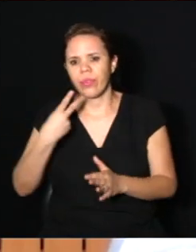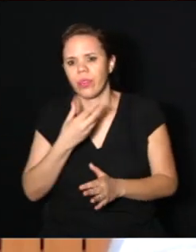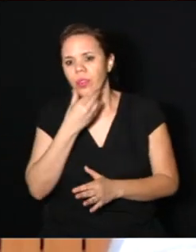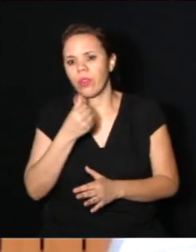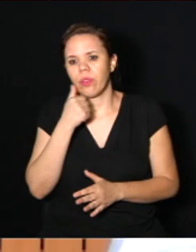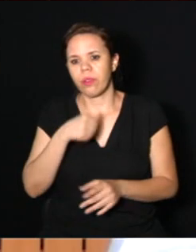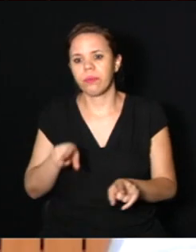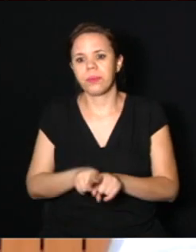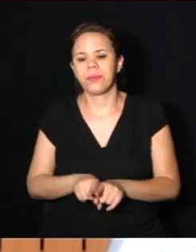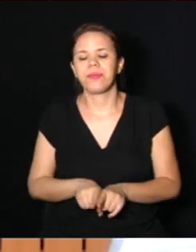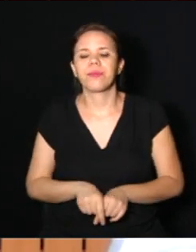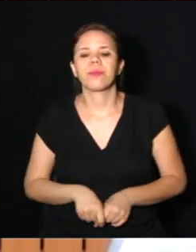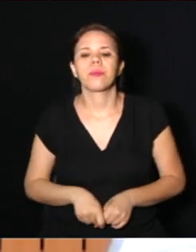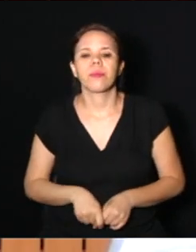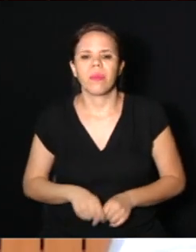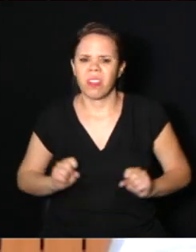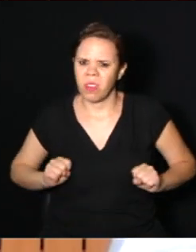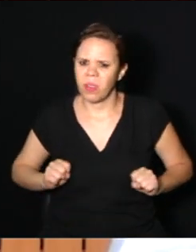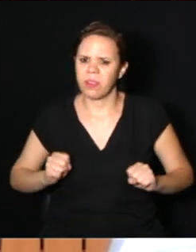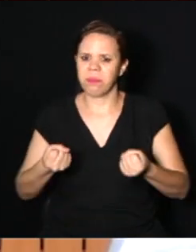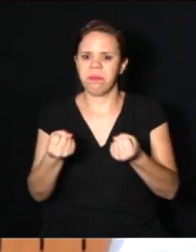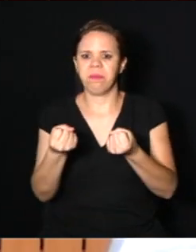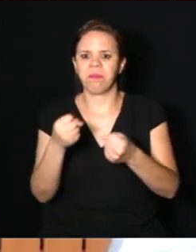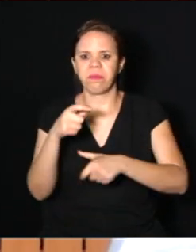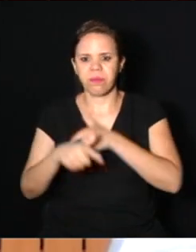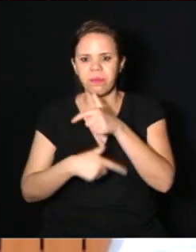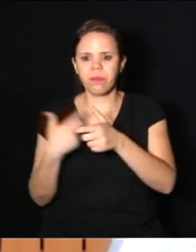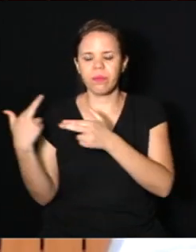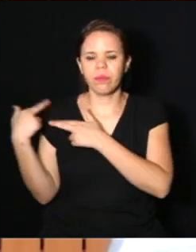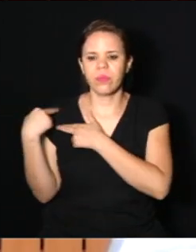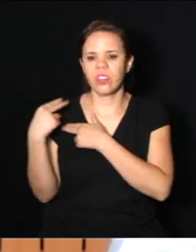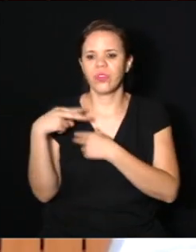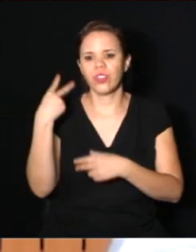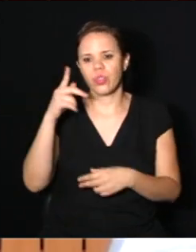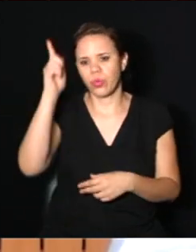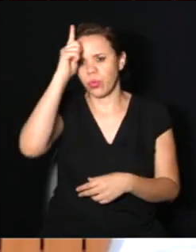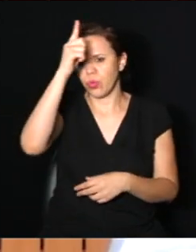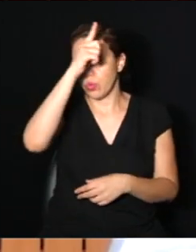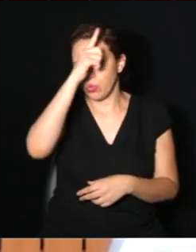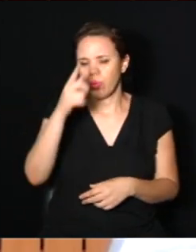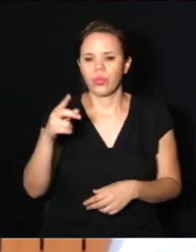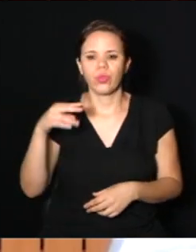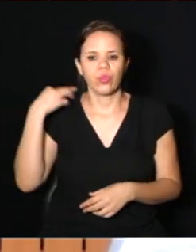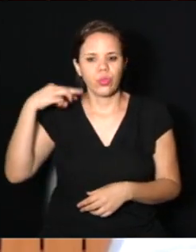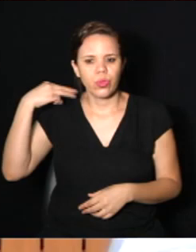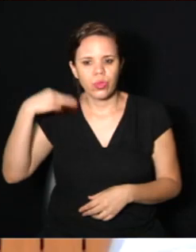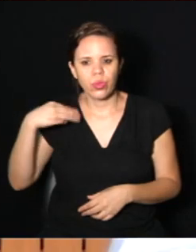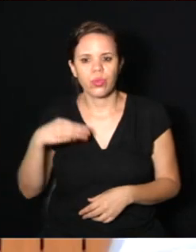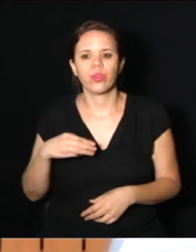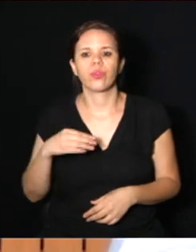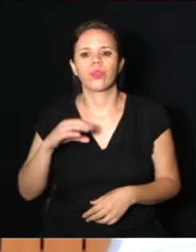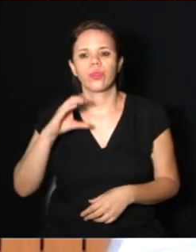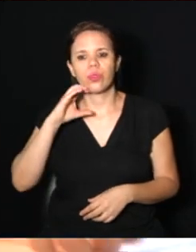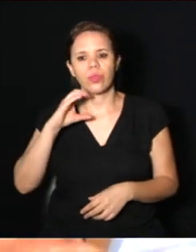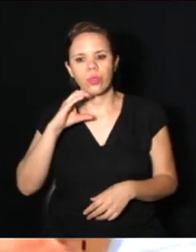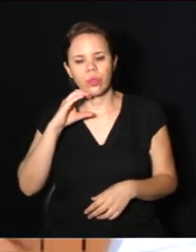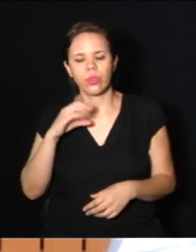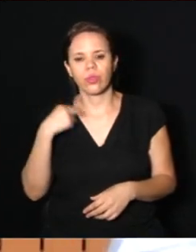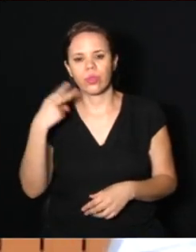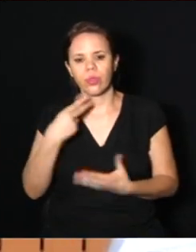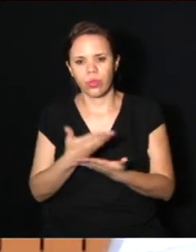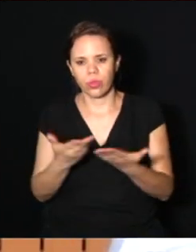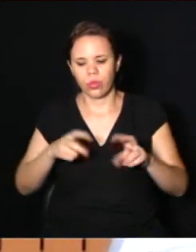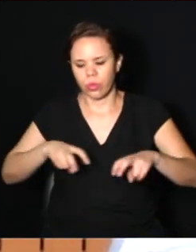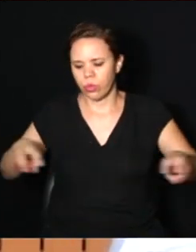estão empenhados nessa tarefa, né? O vereador Gustavo Peta, a vereadora Mariana Conte, o vereador Carlão do PT, os vereadores aqui, membros